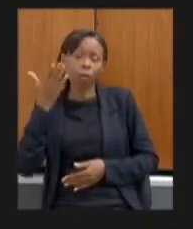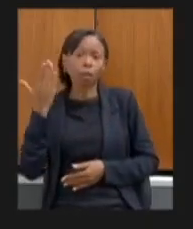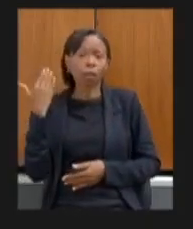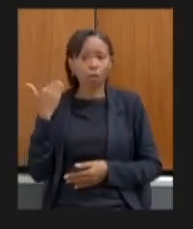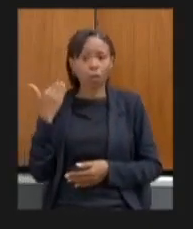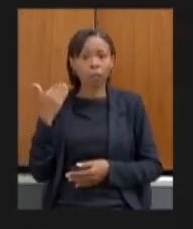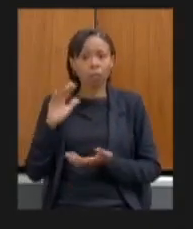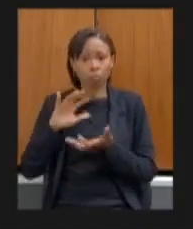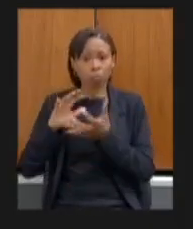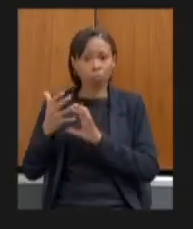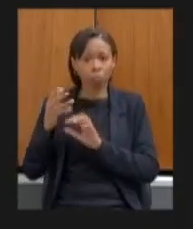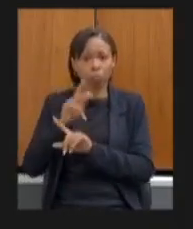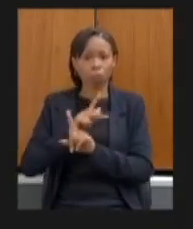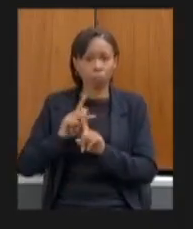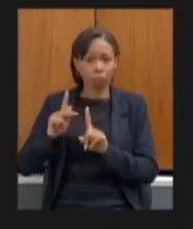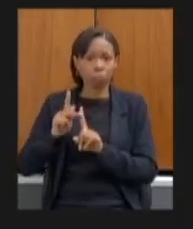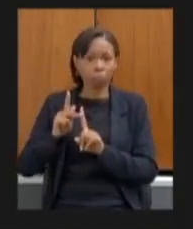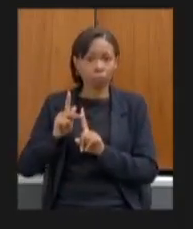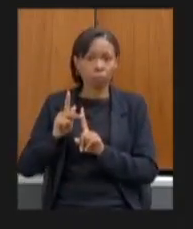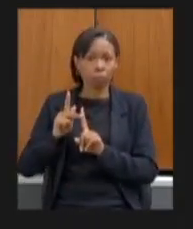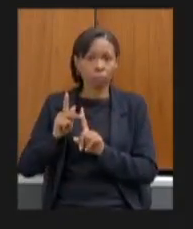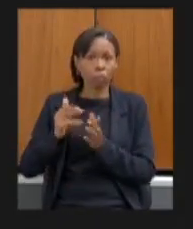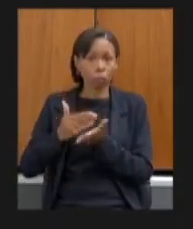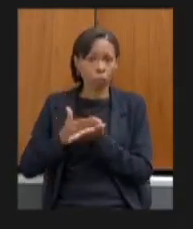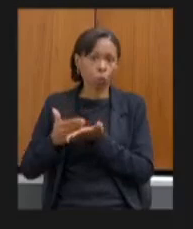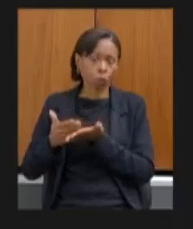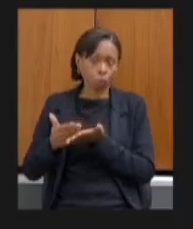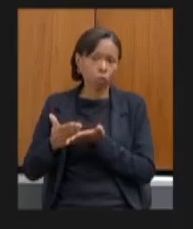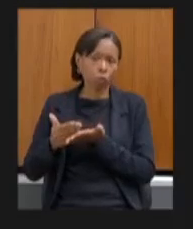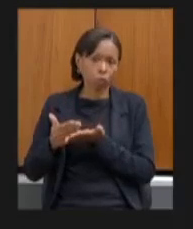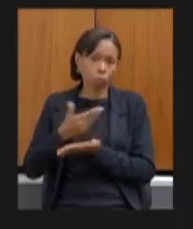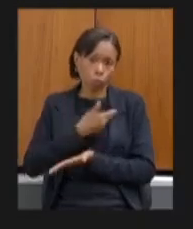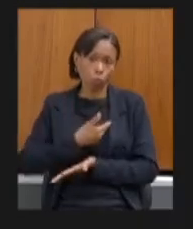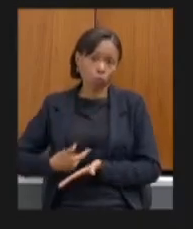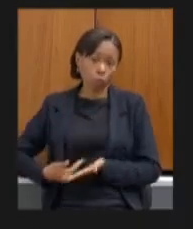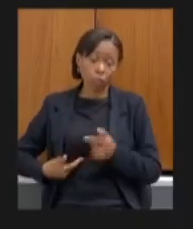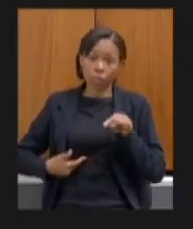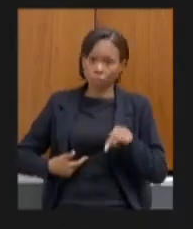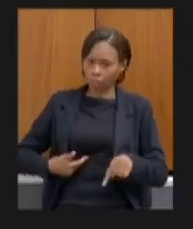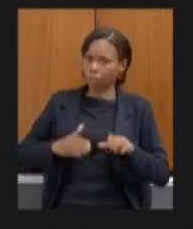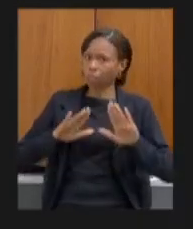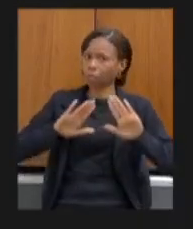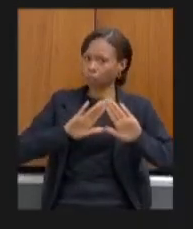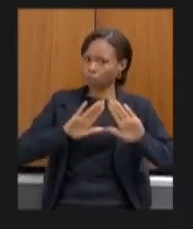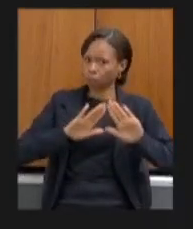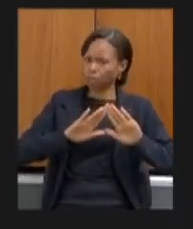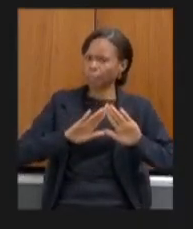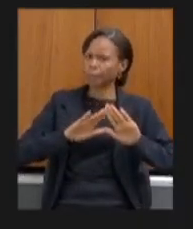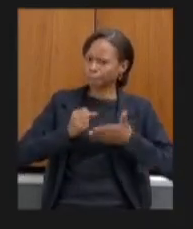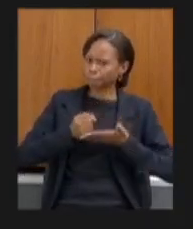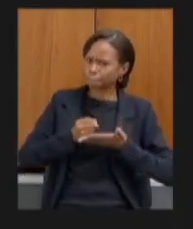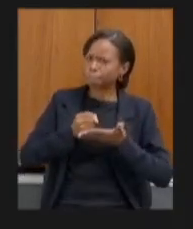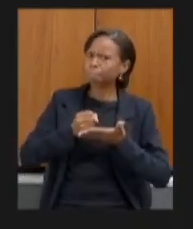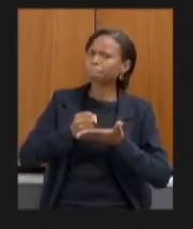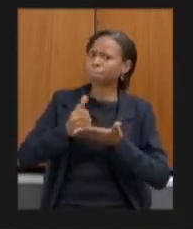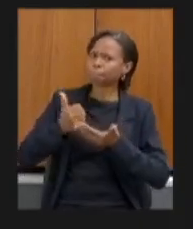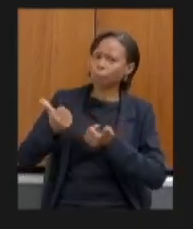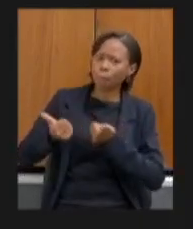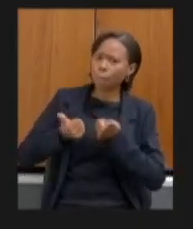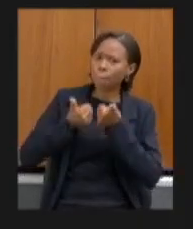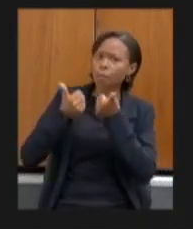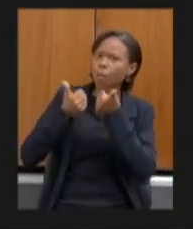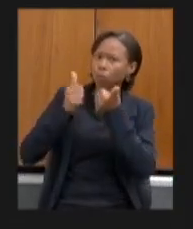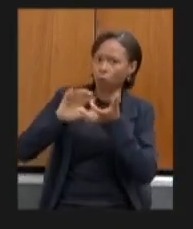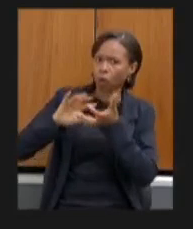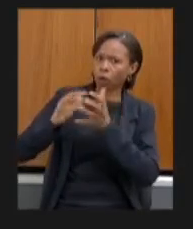que começou no governo e a Assembleia contribuiu muito para melhorar a reforma administrativa, mas naquele momento